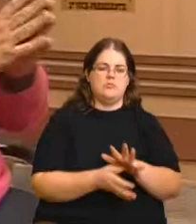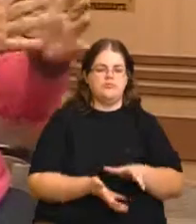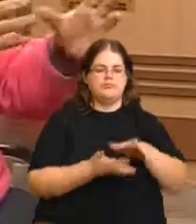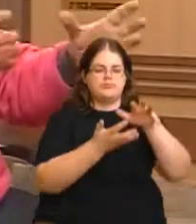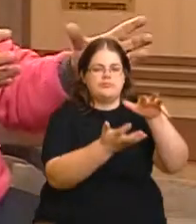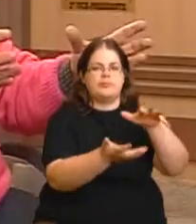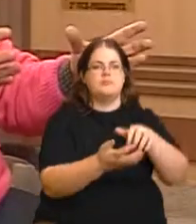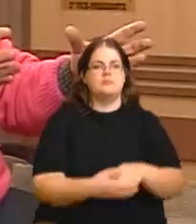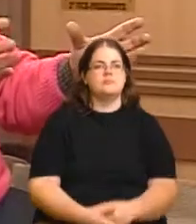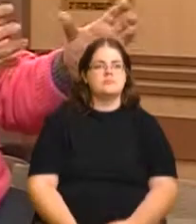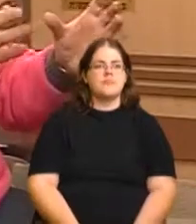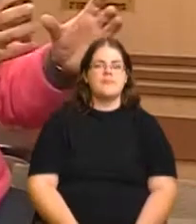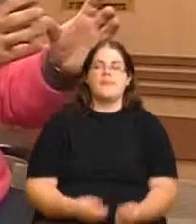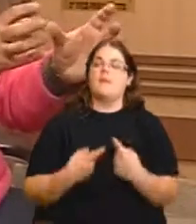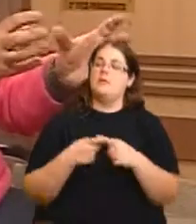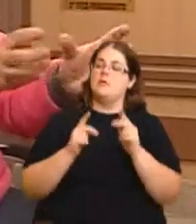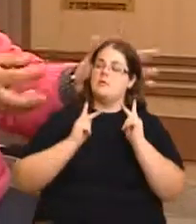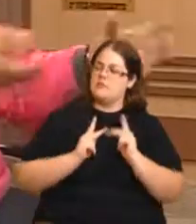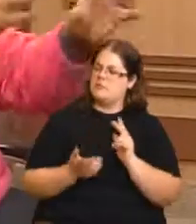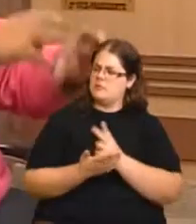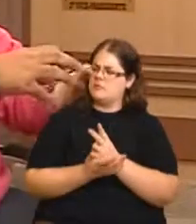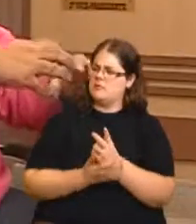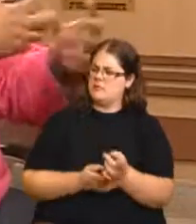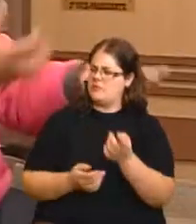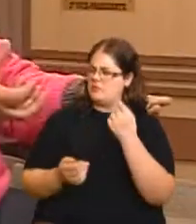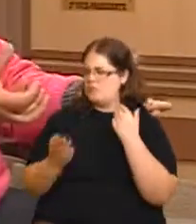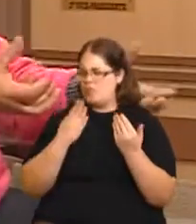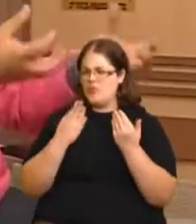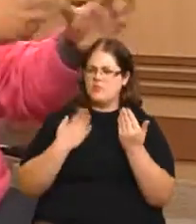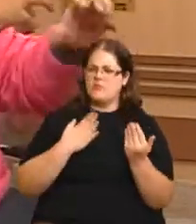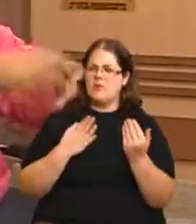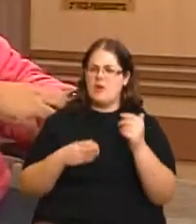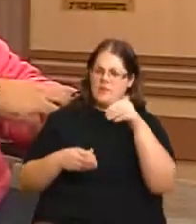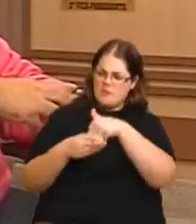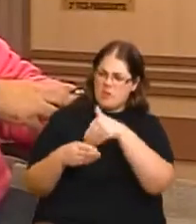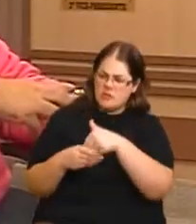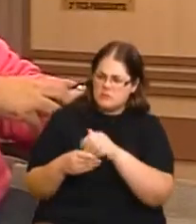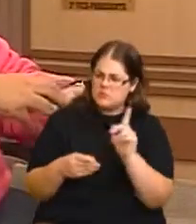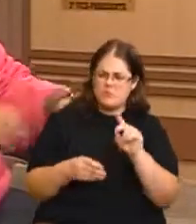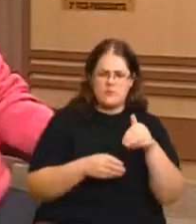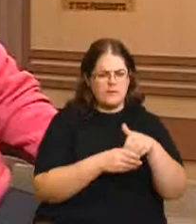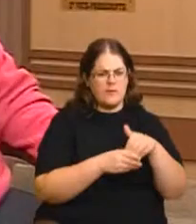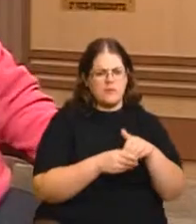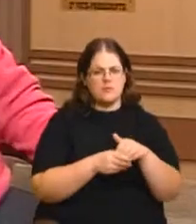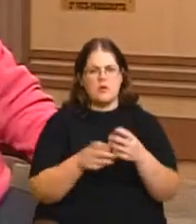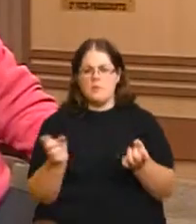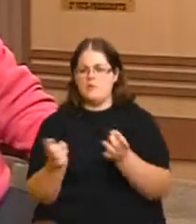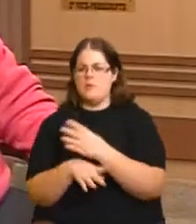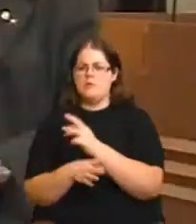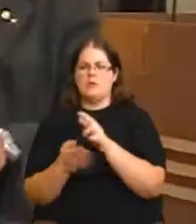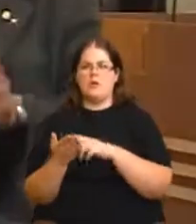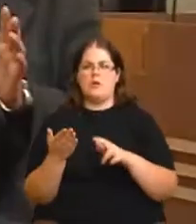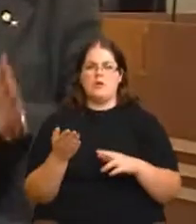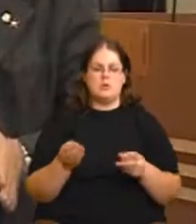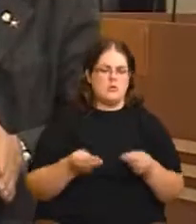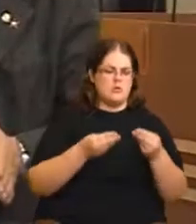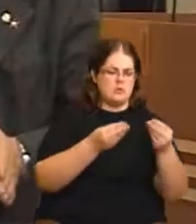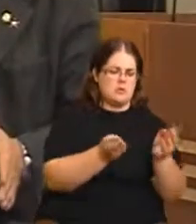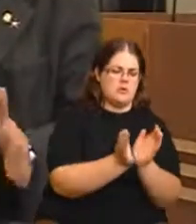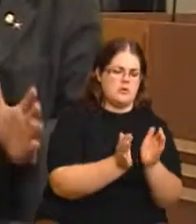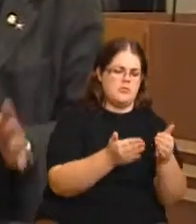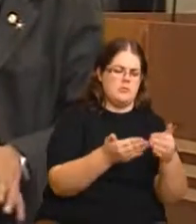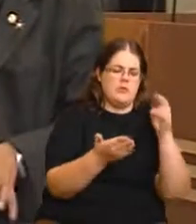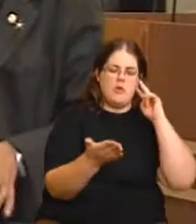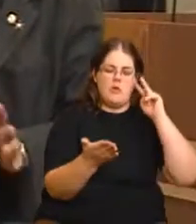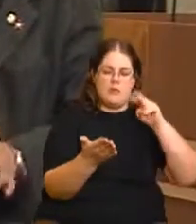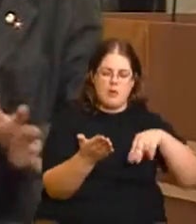uma dúvida que gerava nas pessoas de que vota, não vota, conclui o relatório... Conclui o relatório, apresenta na comissão o relatório